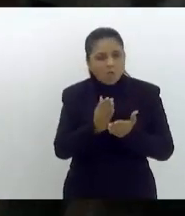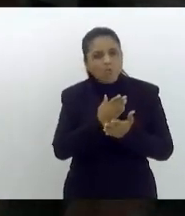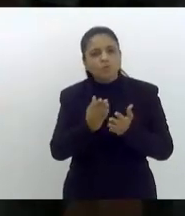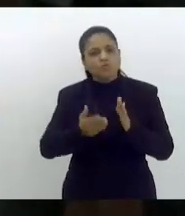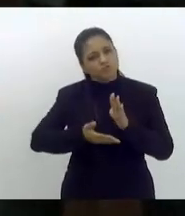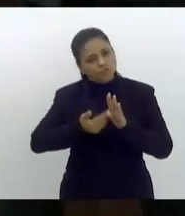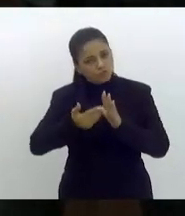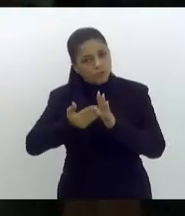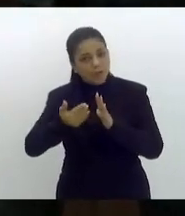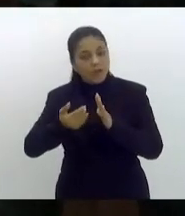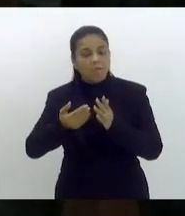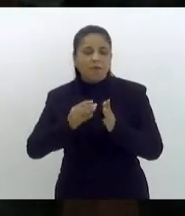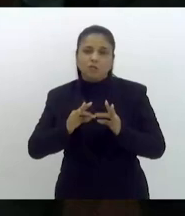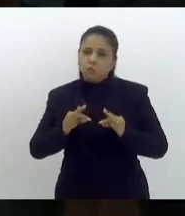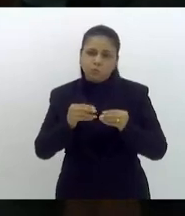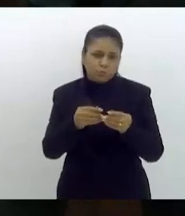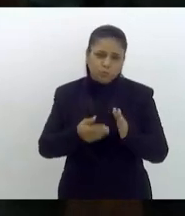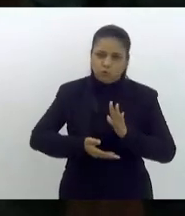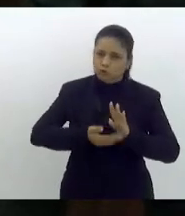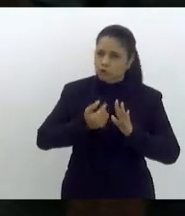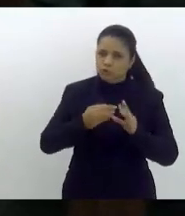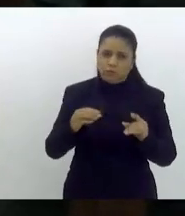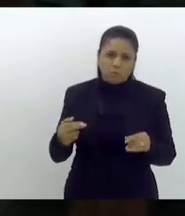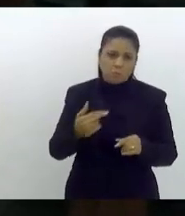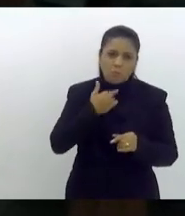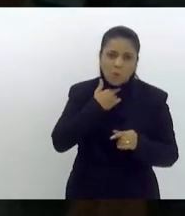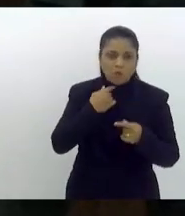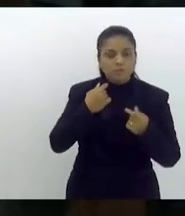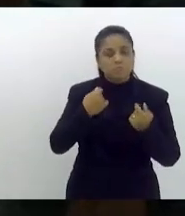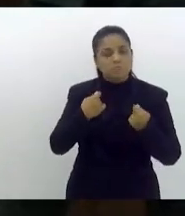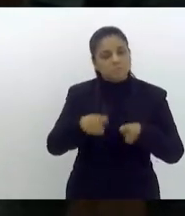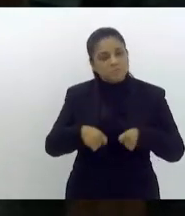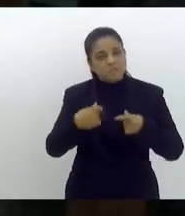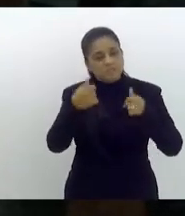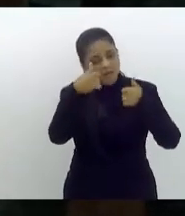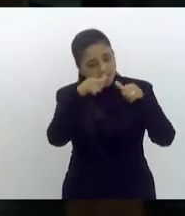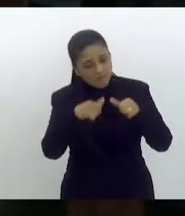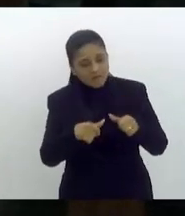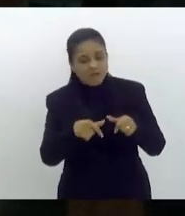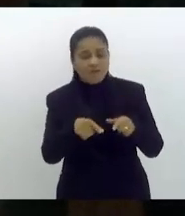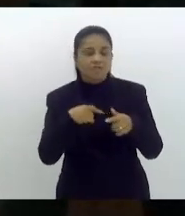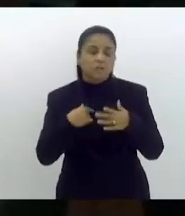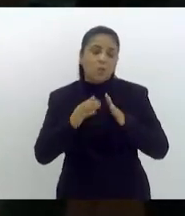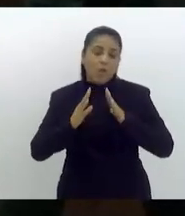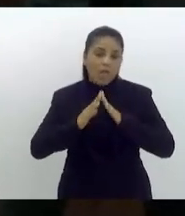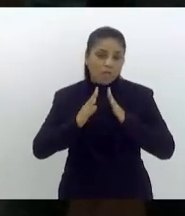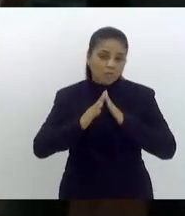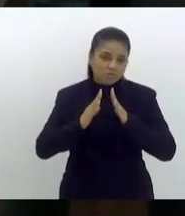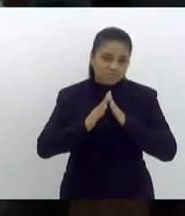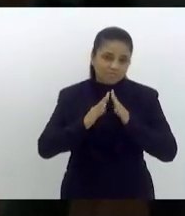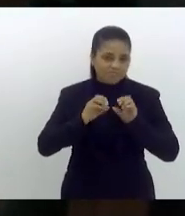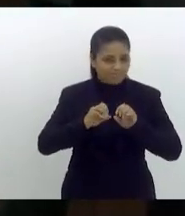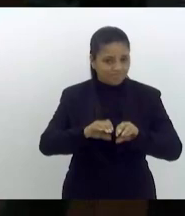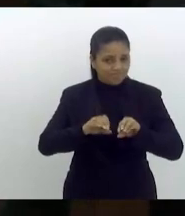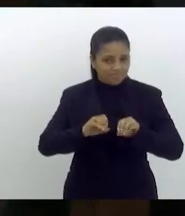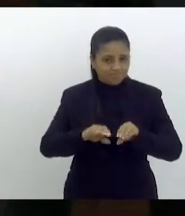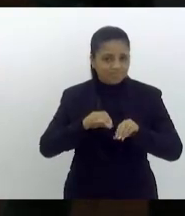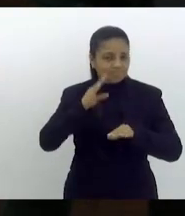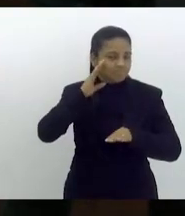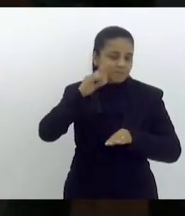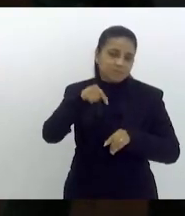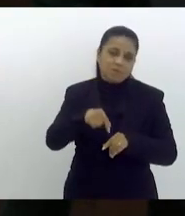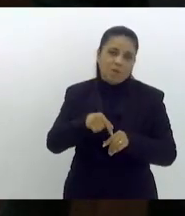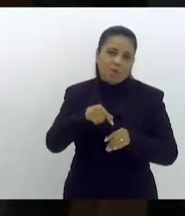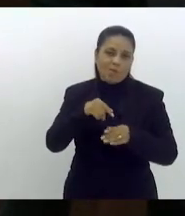precisam ser revistas por isso que acho que a educação precisa vir de casa então só para reforçar presidente que eu vou ter